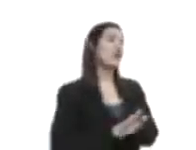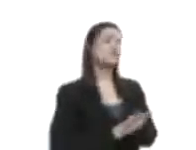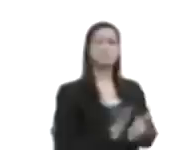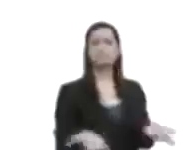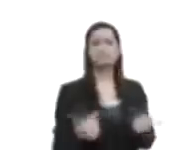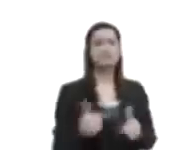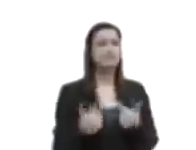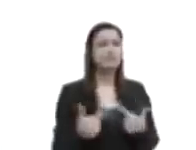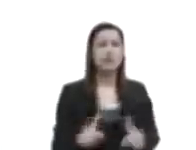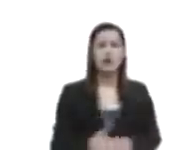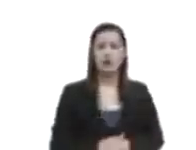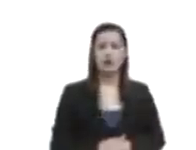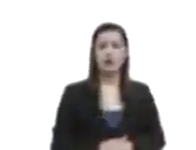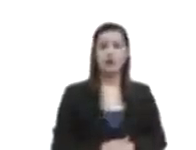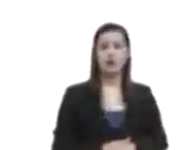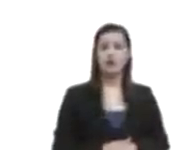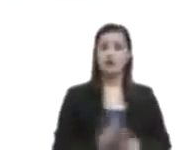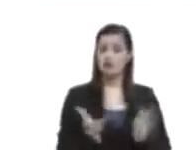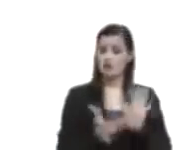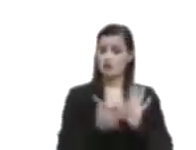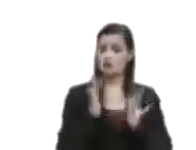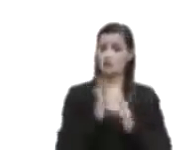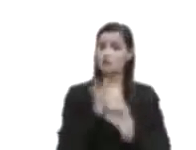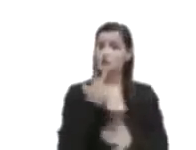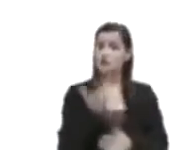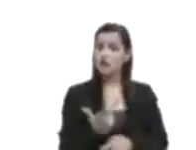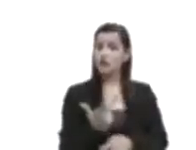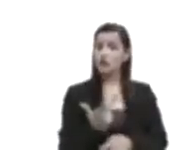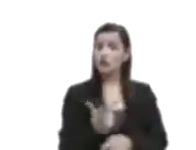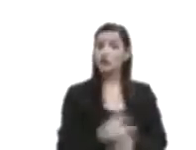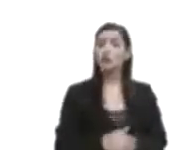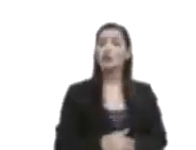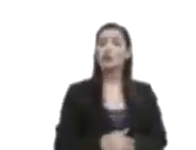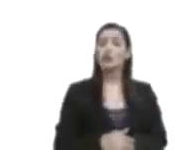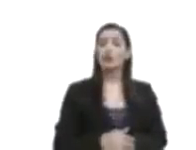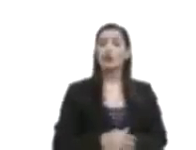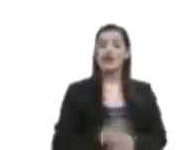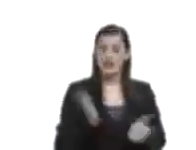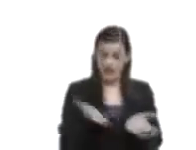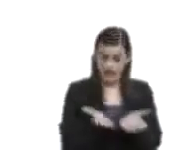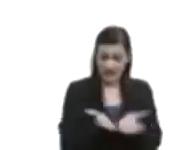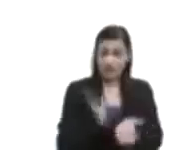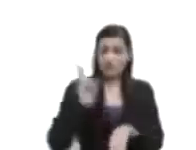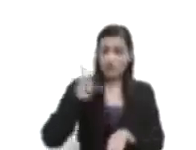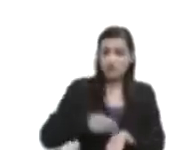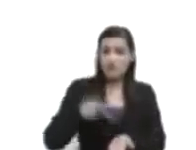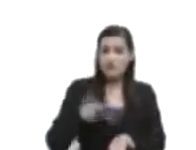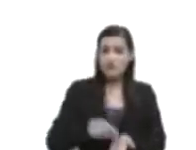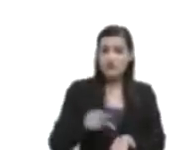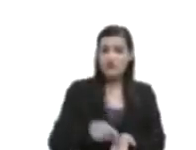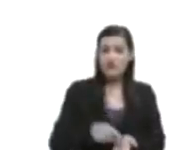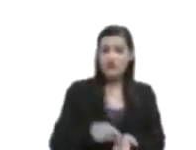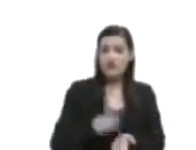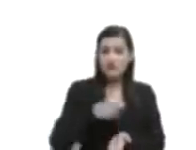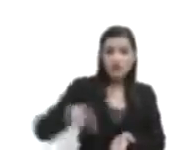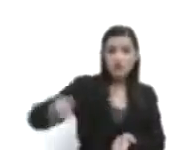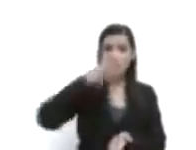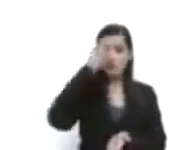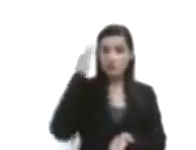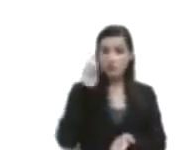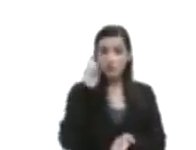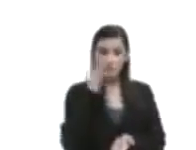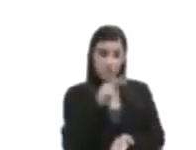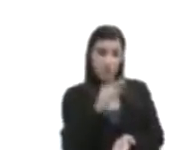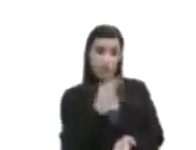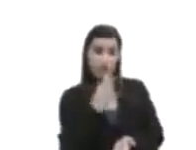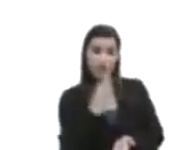disse que o verdadeiro cristão seria conhecido pelos seus anelos, os seus anseios, o seu desejo. Não